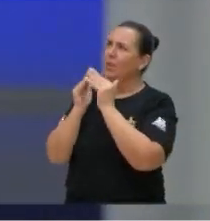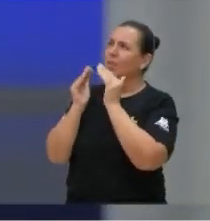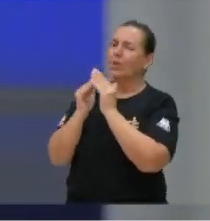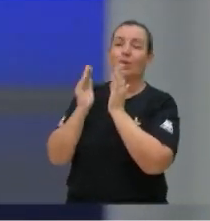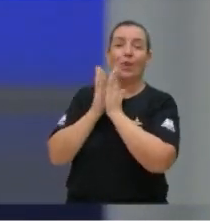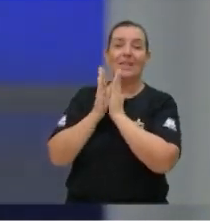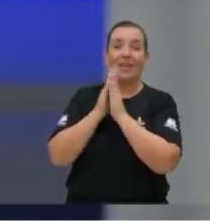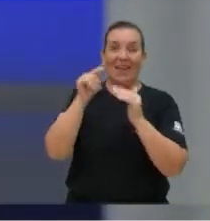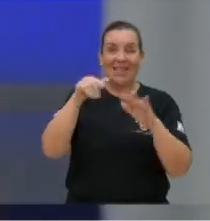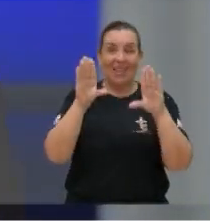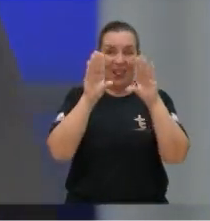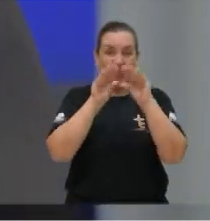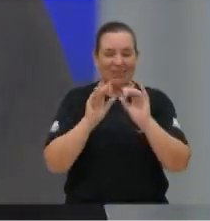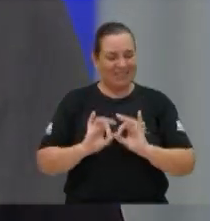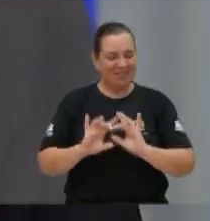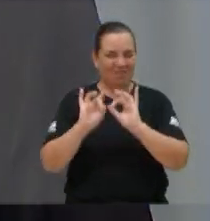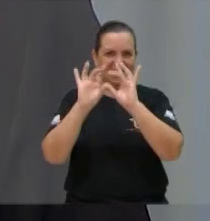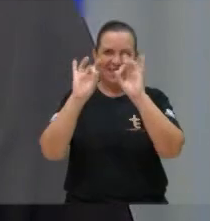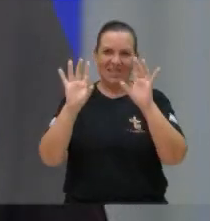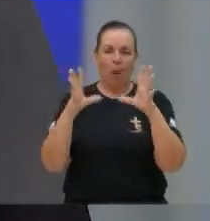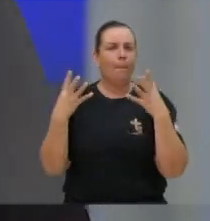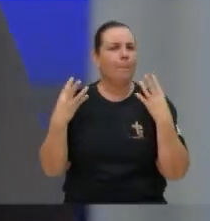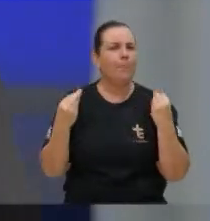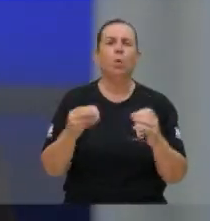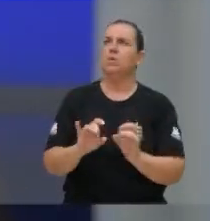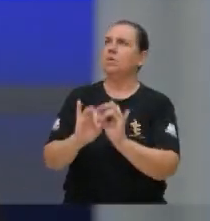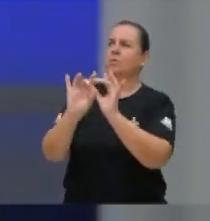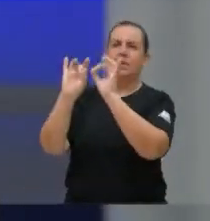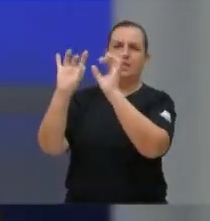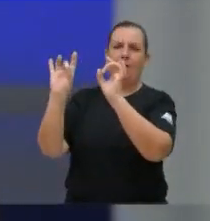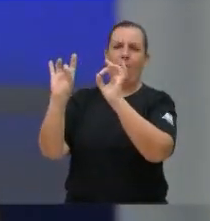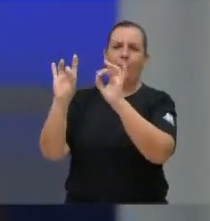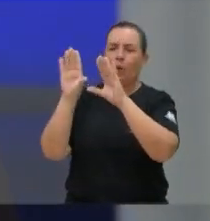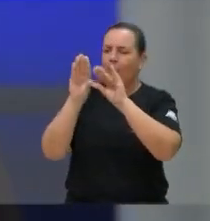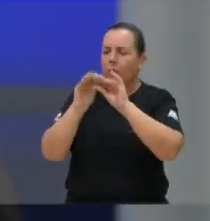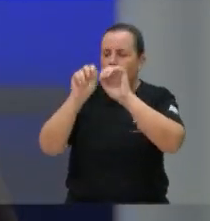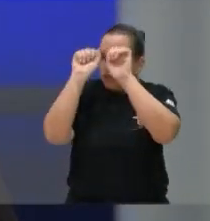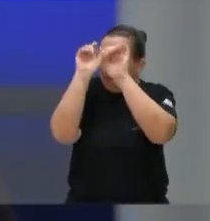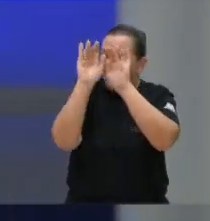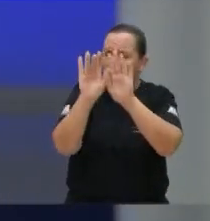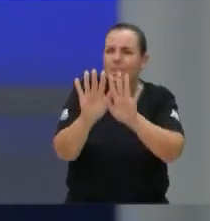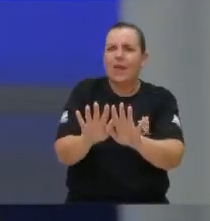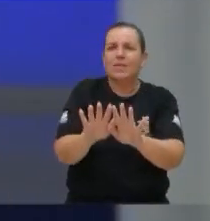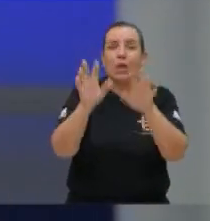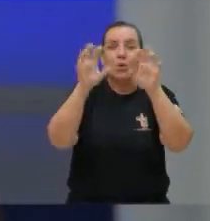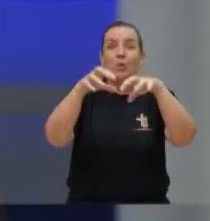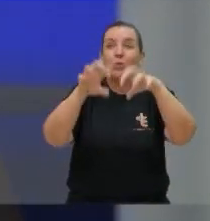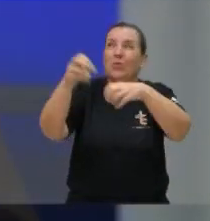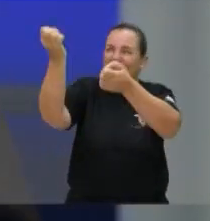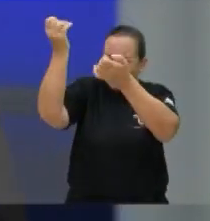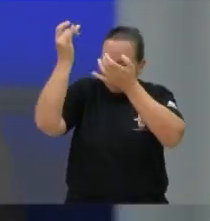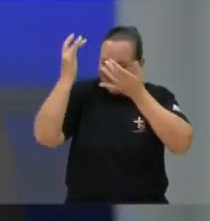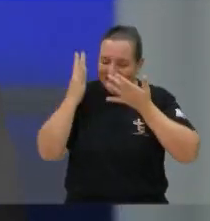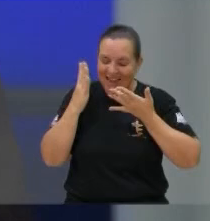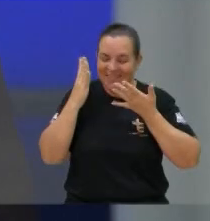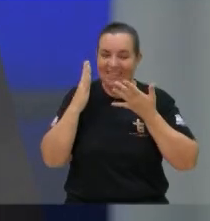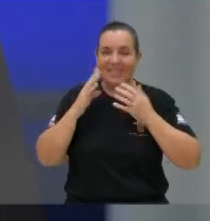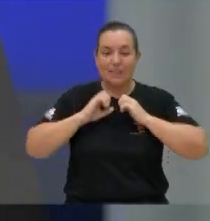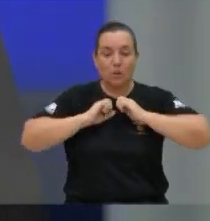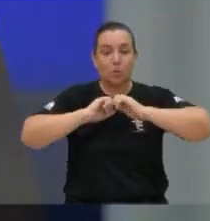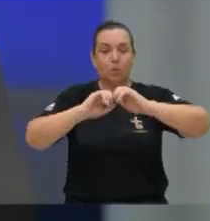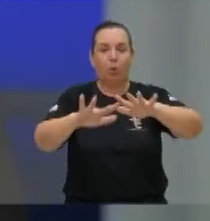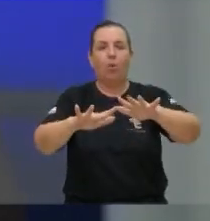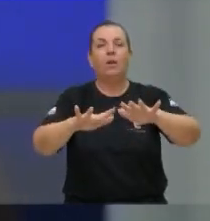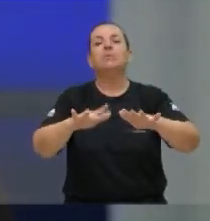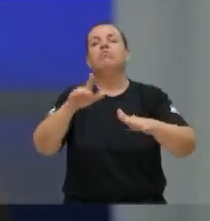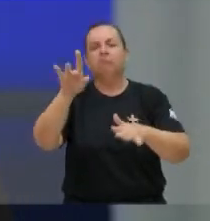noite muito especial, muito especial. Uma noite de bênção, uma chuva de graça será derramada com